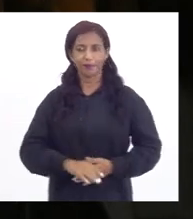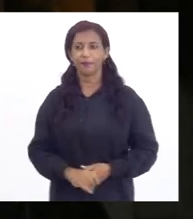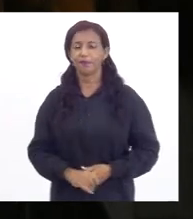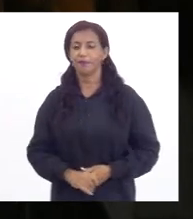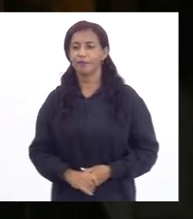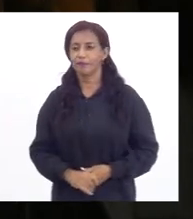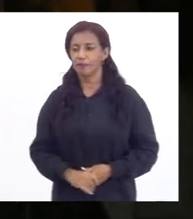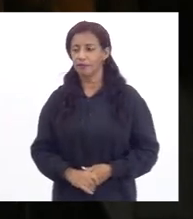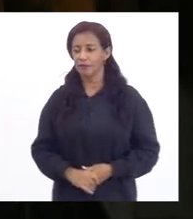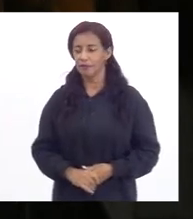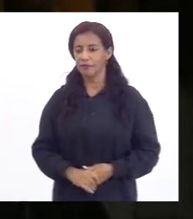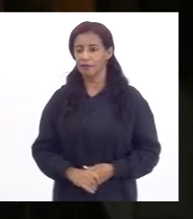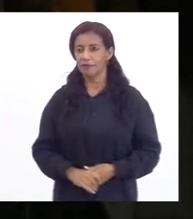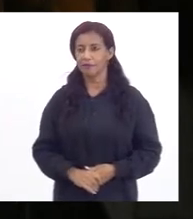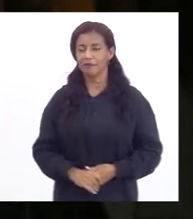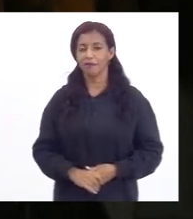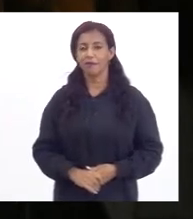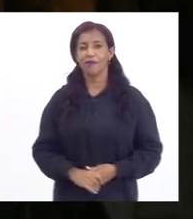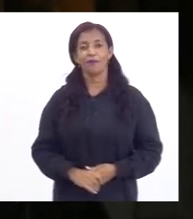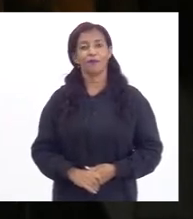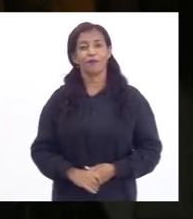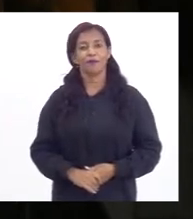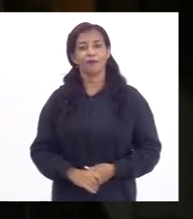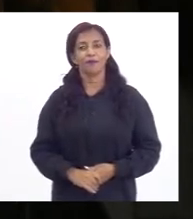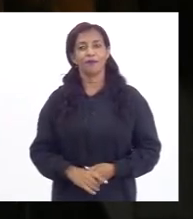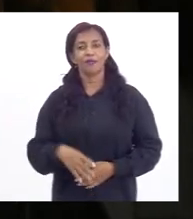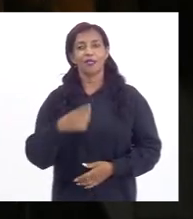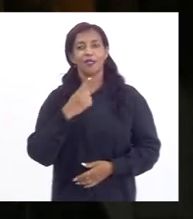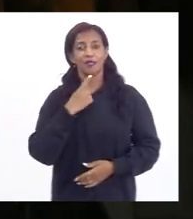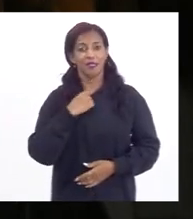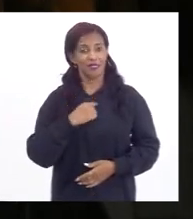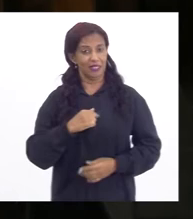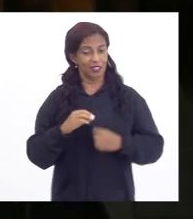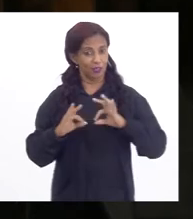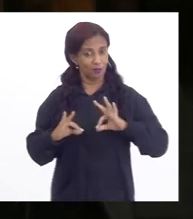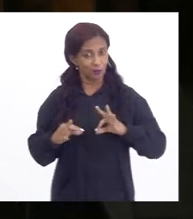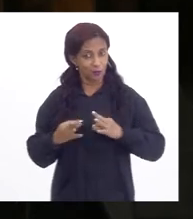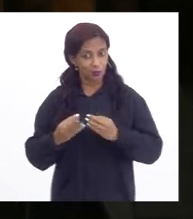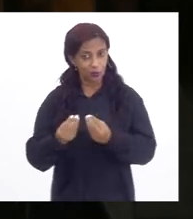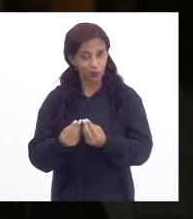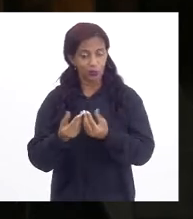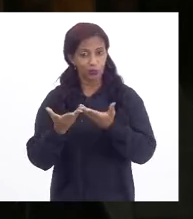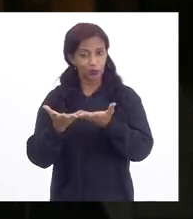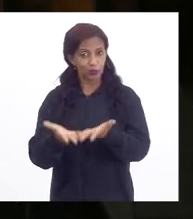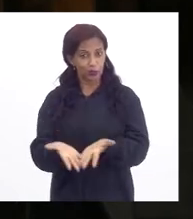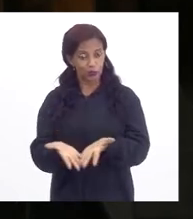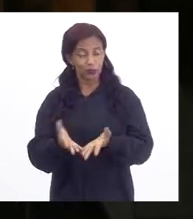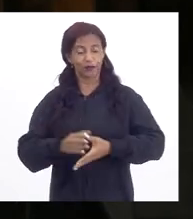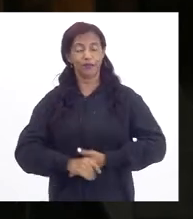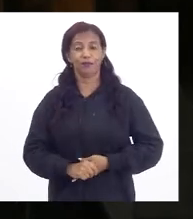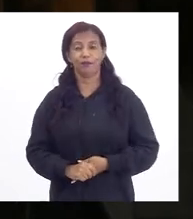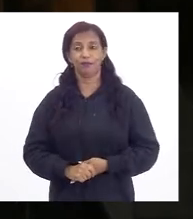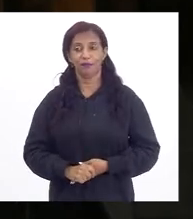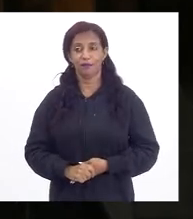presidente, desejamos ainda que